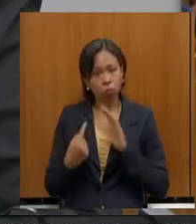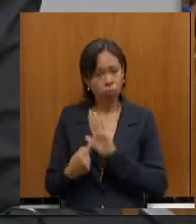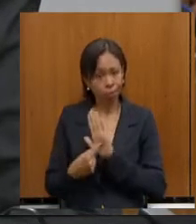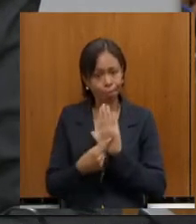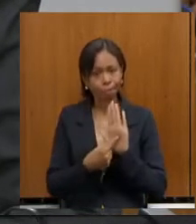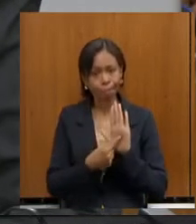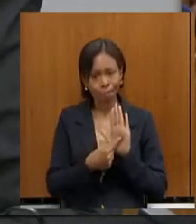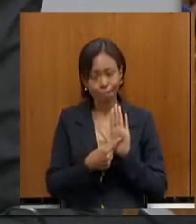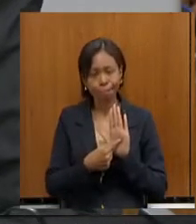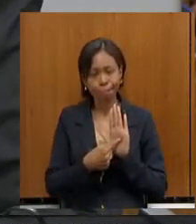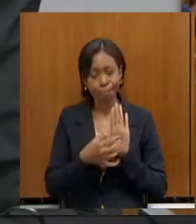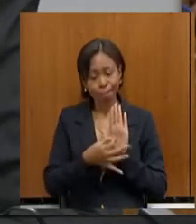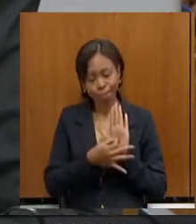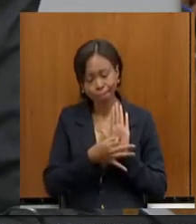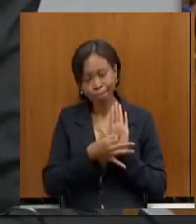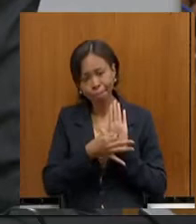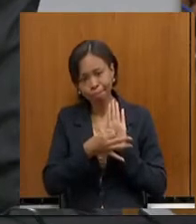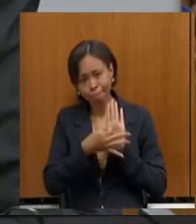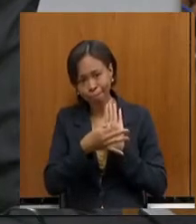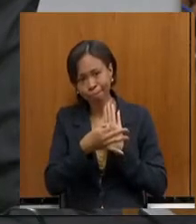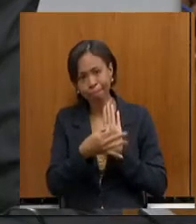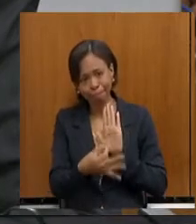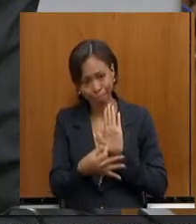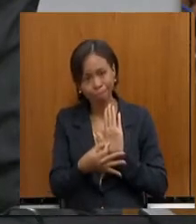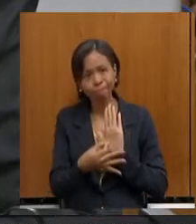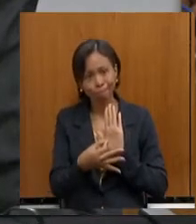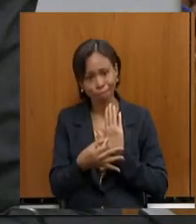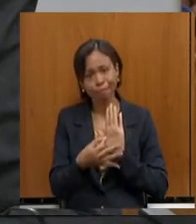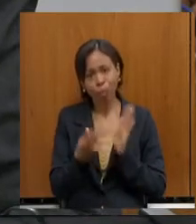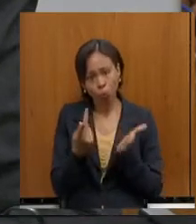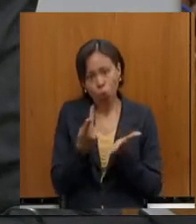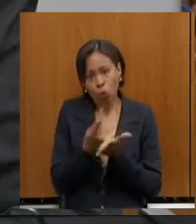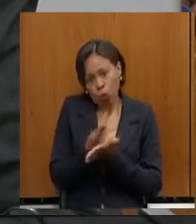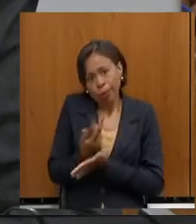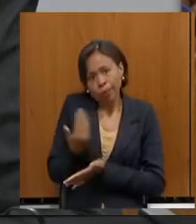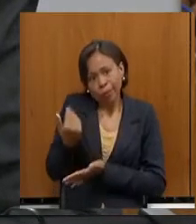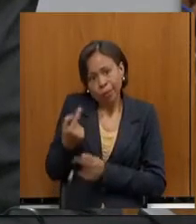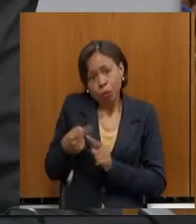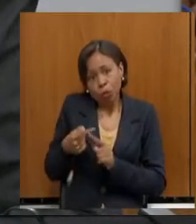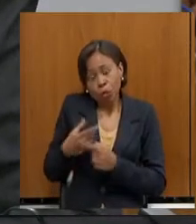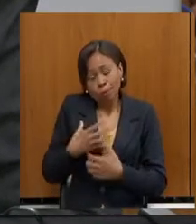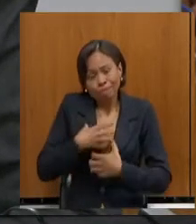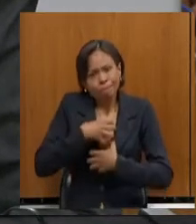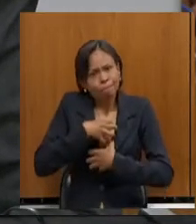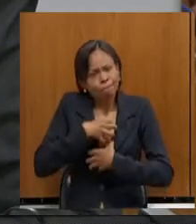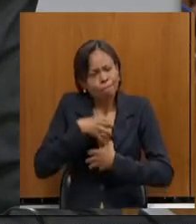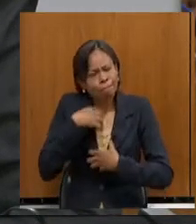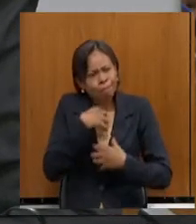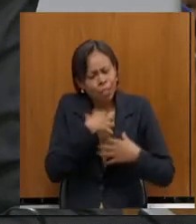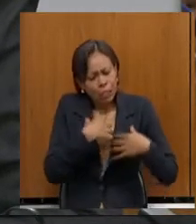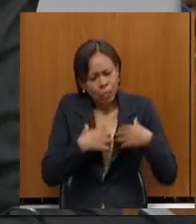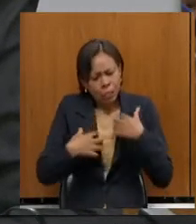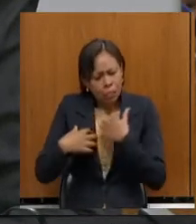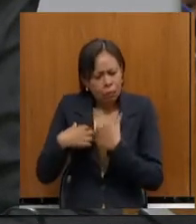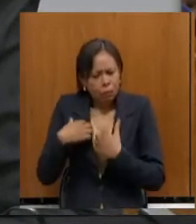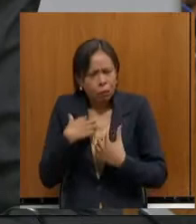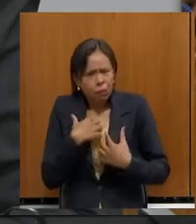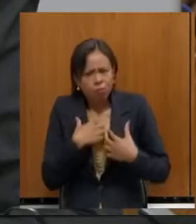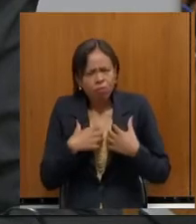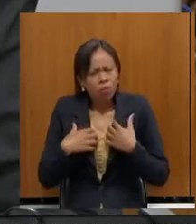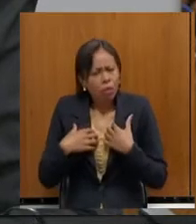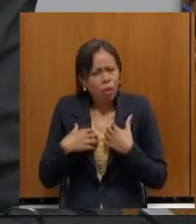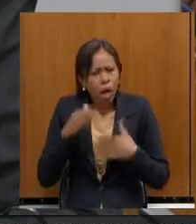é isso Nilce esteja na essa essa essa situação que os me deixa extremamente desconfortáveis né Às vezes as